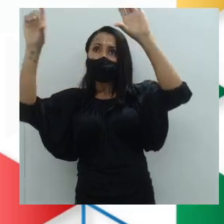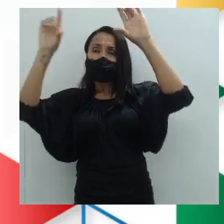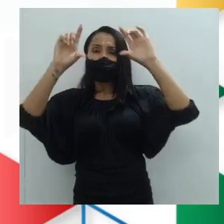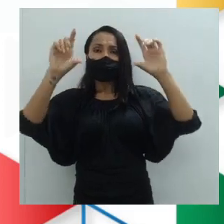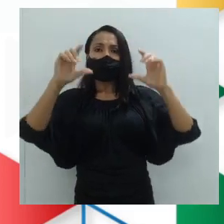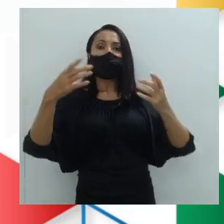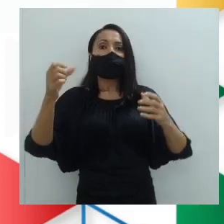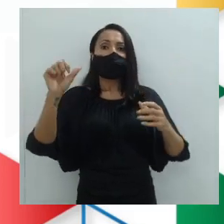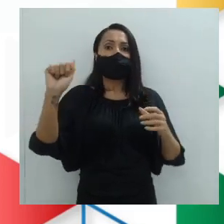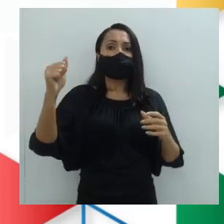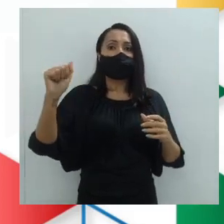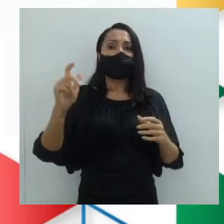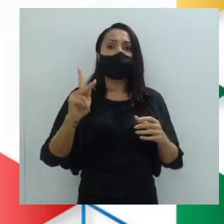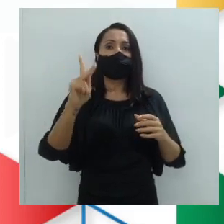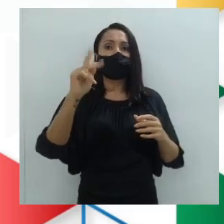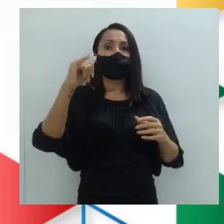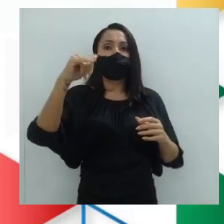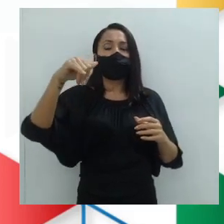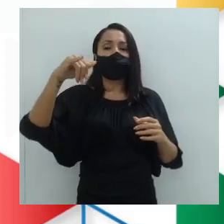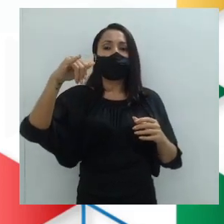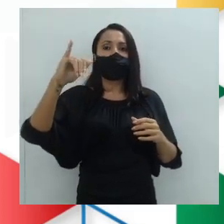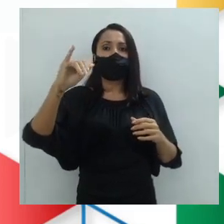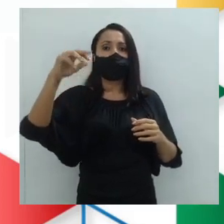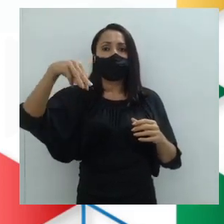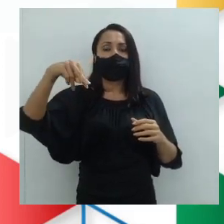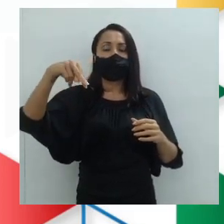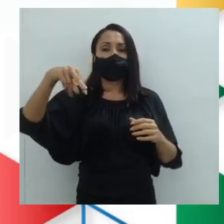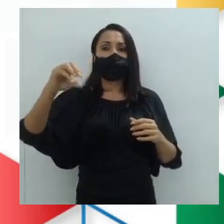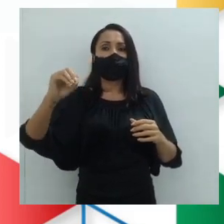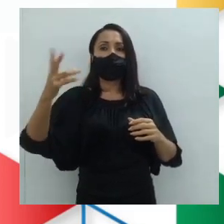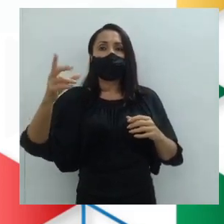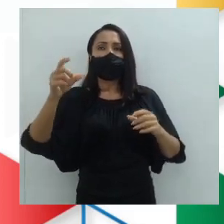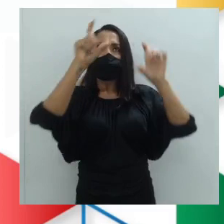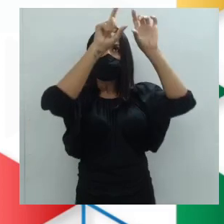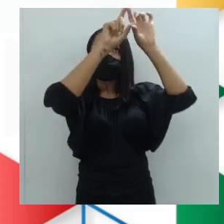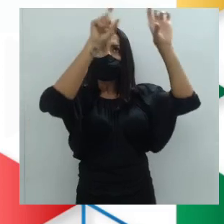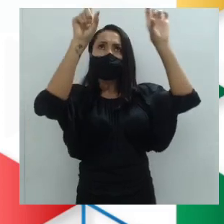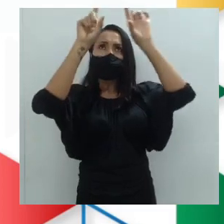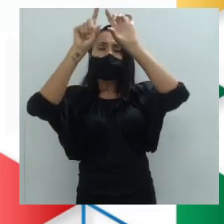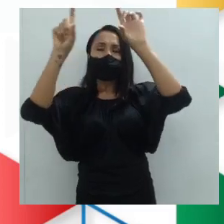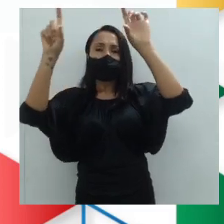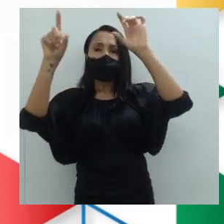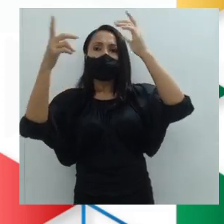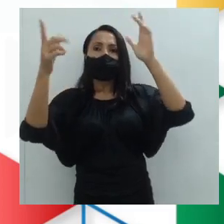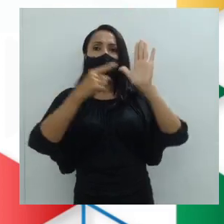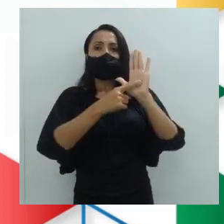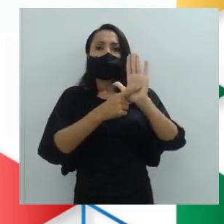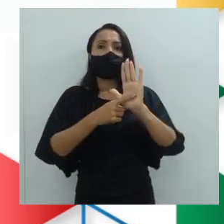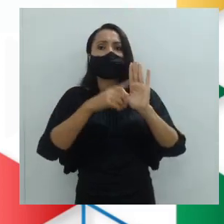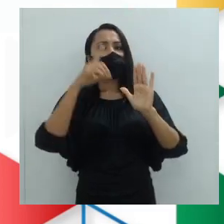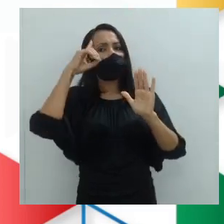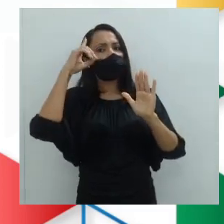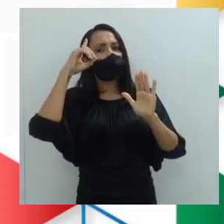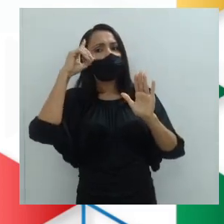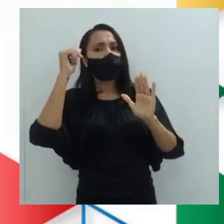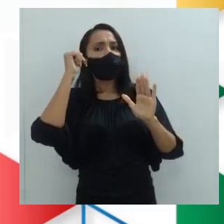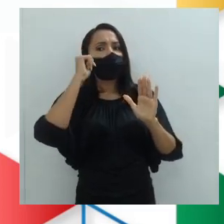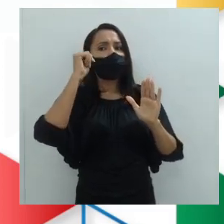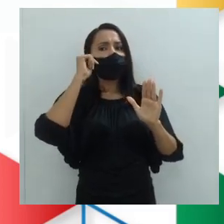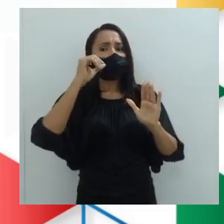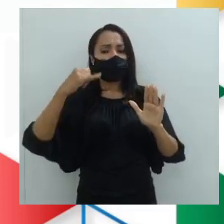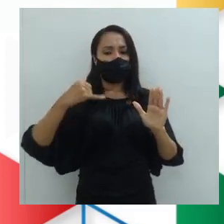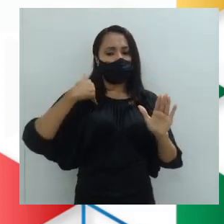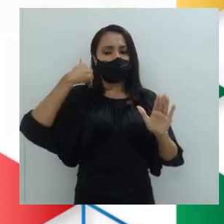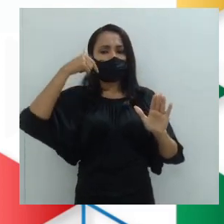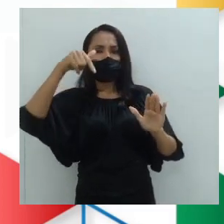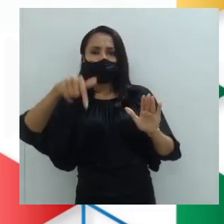argentino Quino. O nome do autor é Quino. Nessas tirinhas, o autor mostra o dia a dia de uma menina de 7